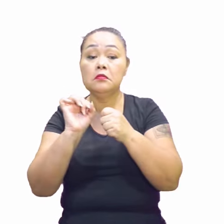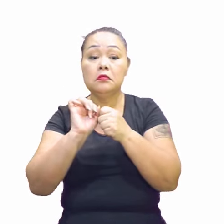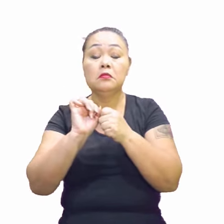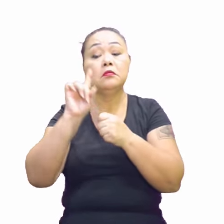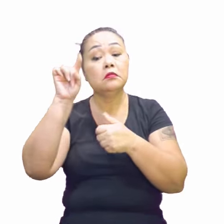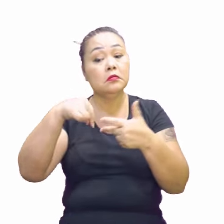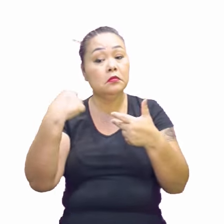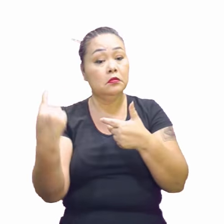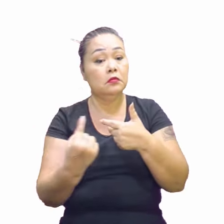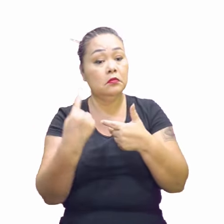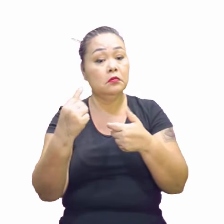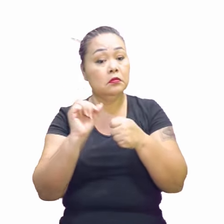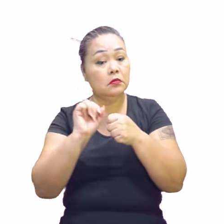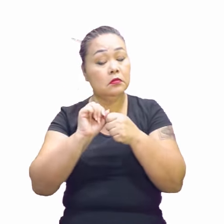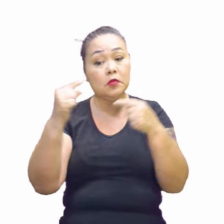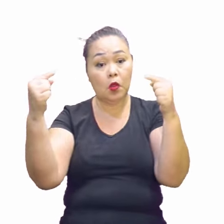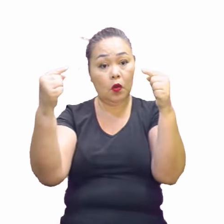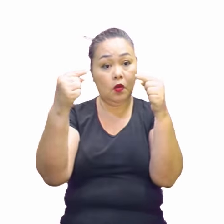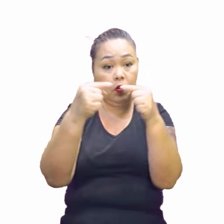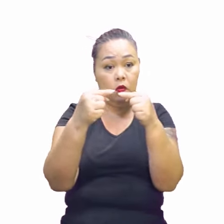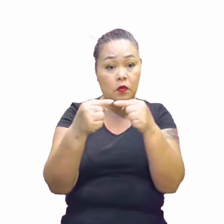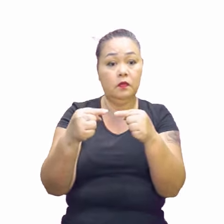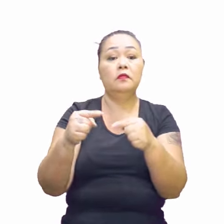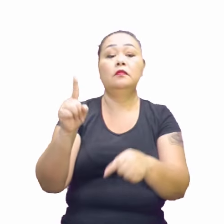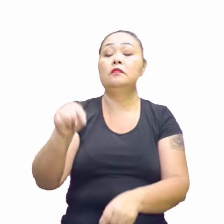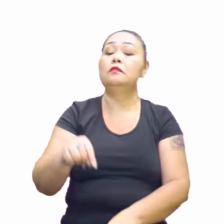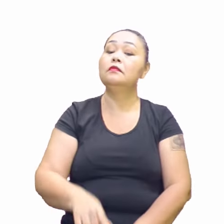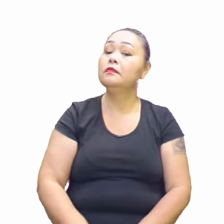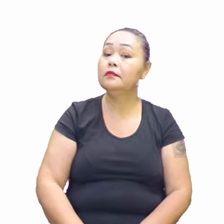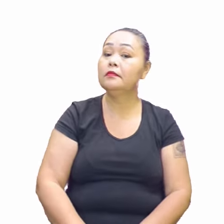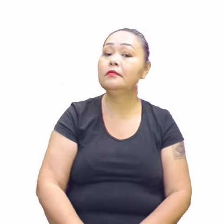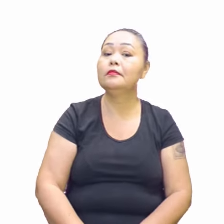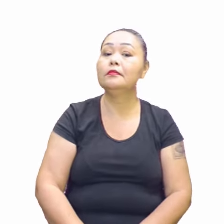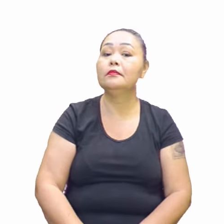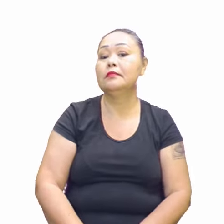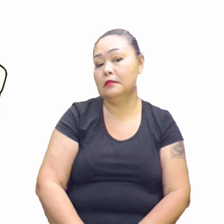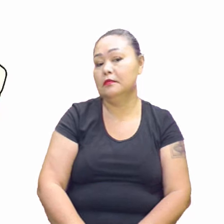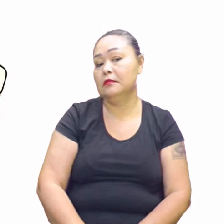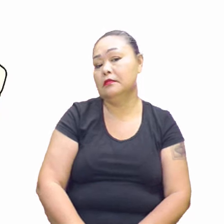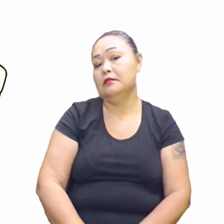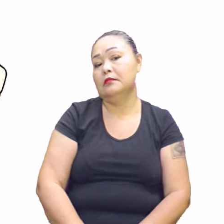no singular. Então o verbo vai fazer a concordância.